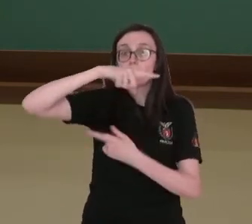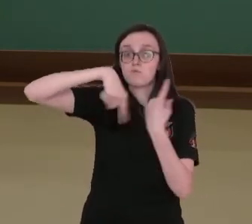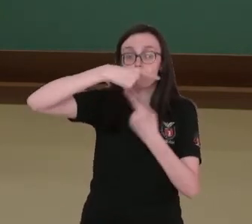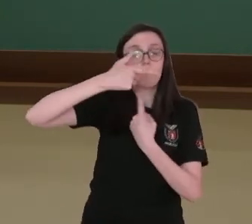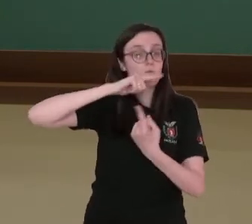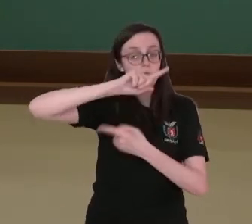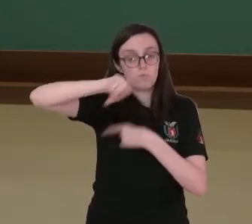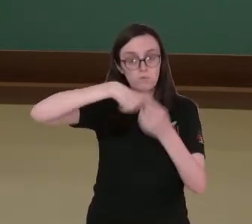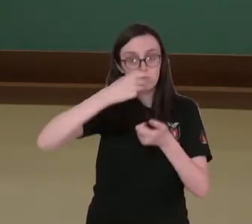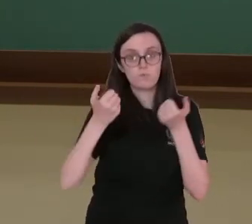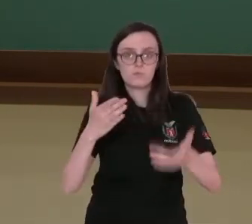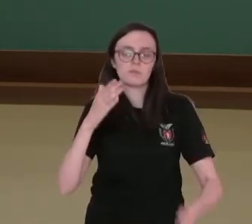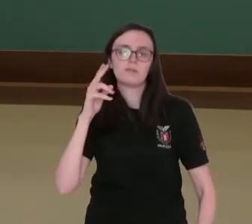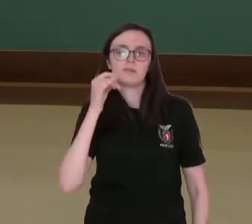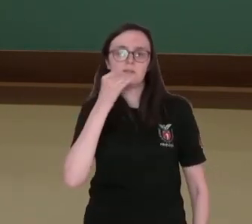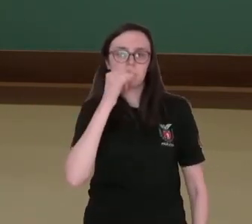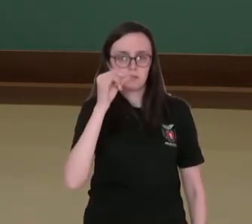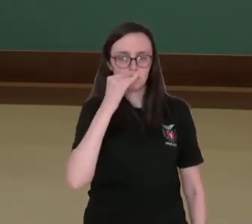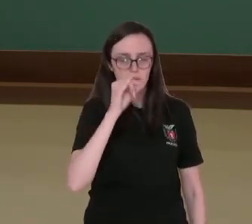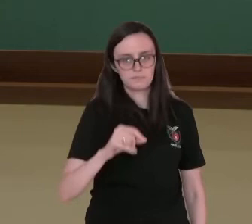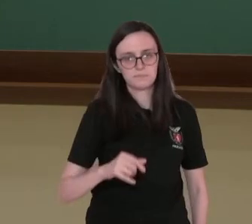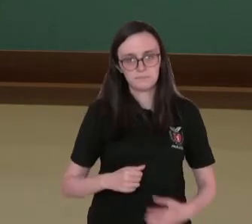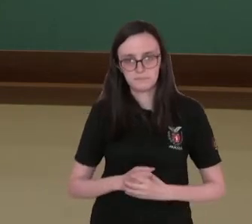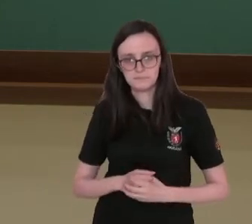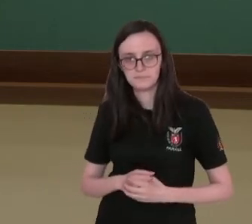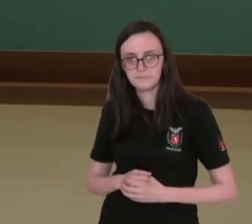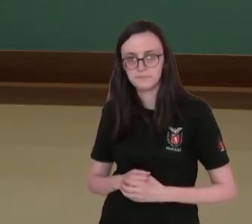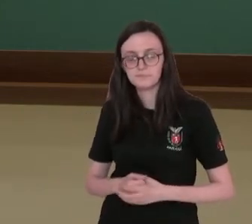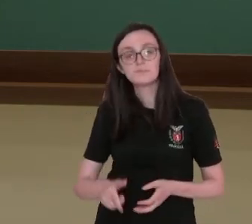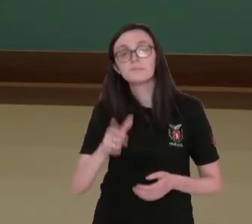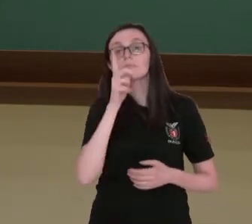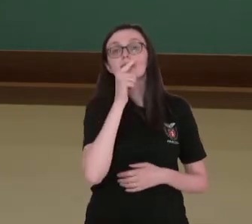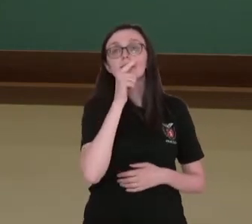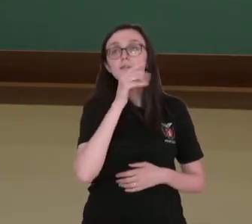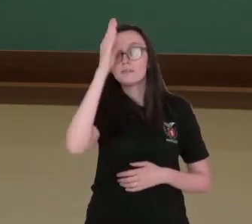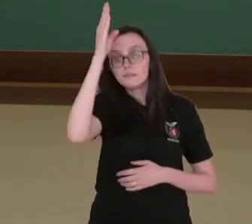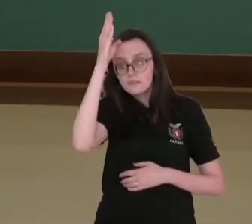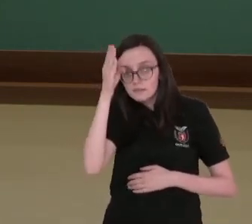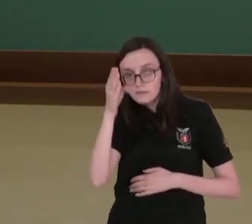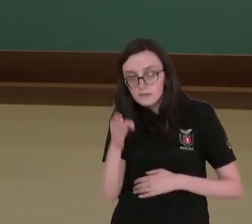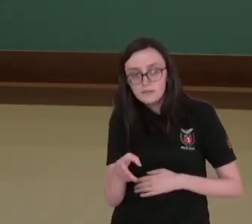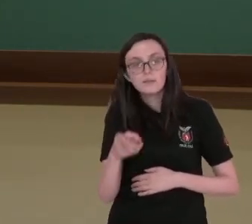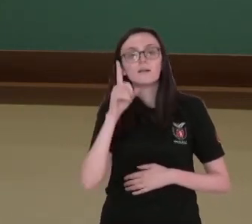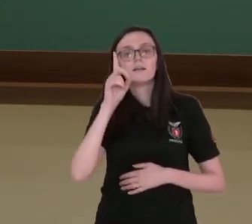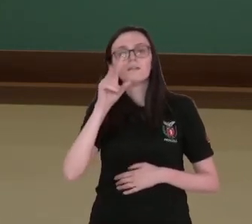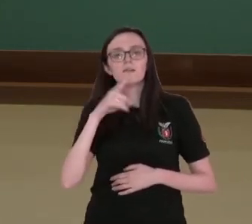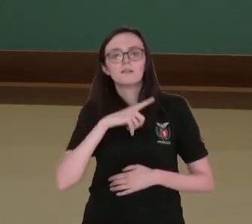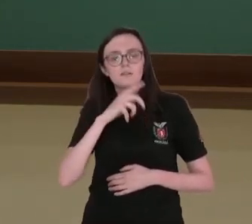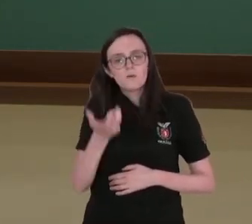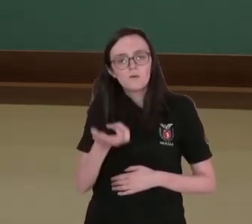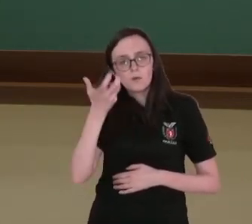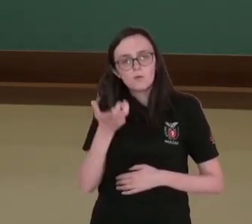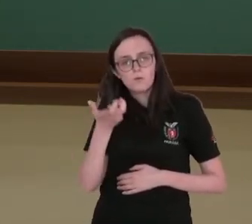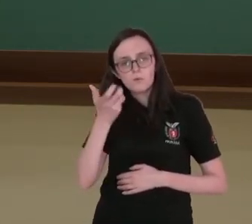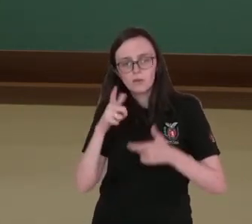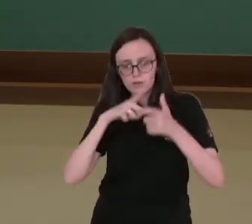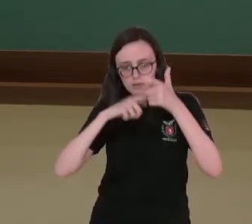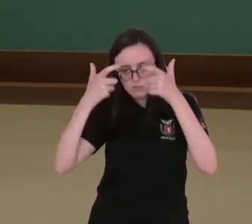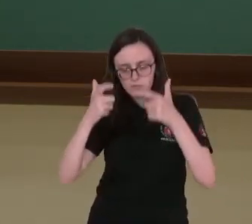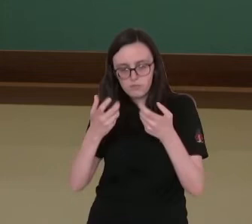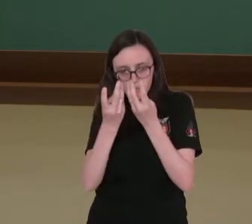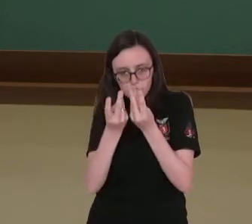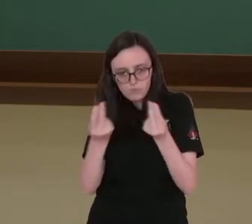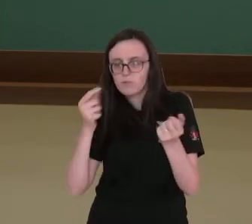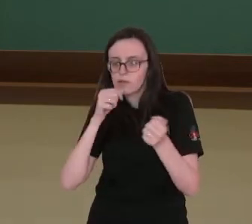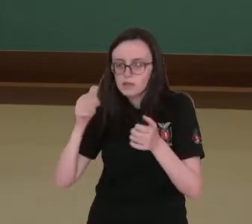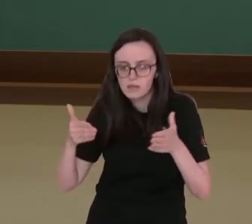gere eletricidade. E galera, a água passou, o vapor ele vai passar por um lugar onde tem um